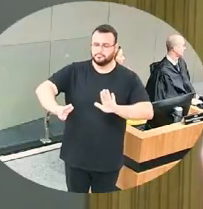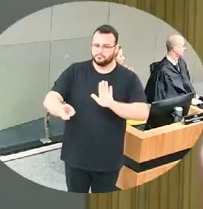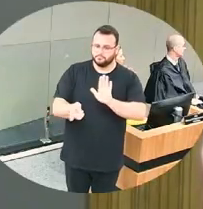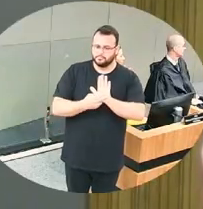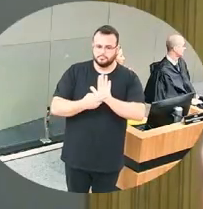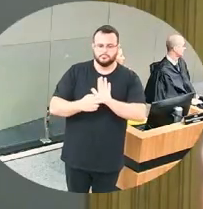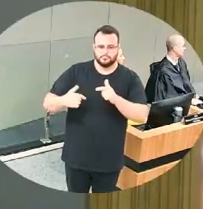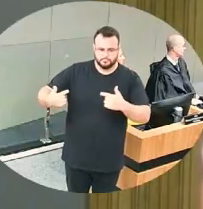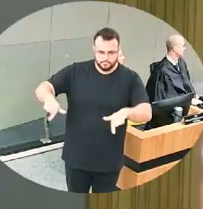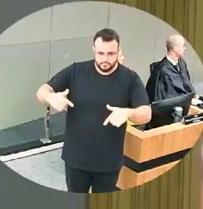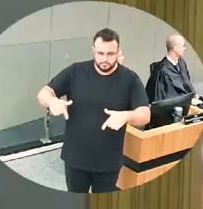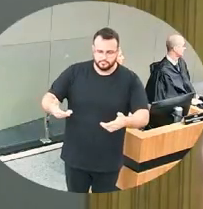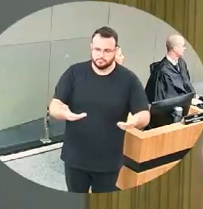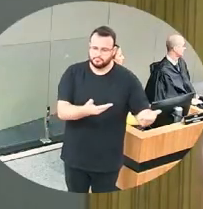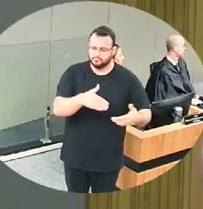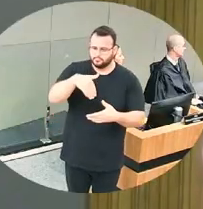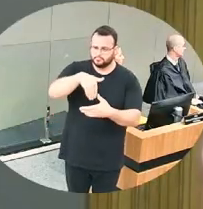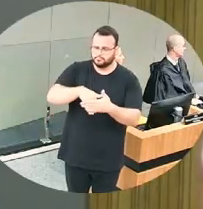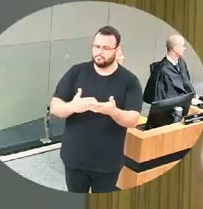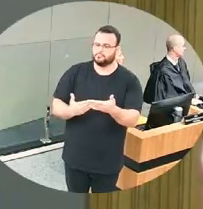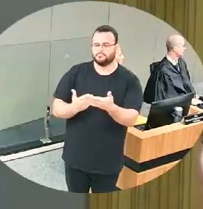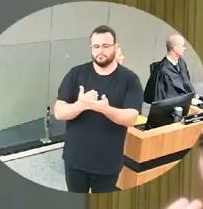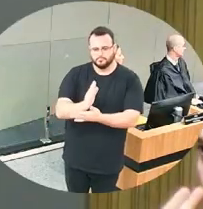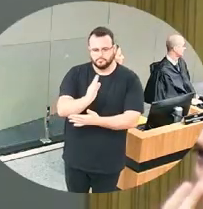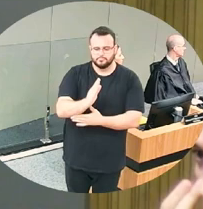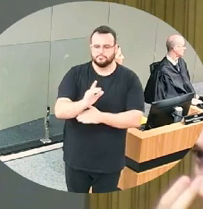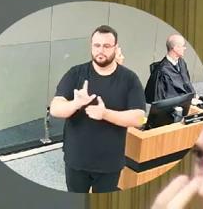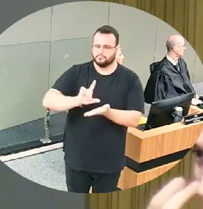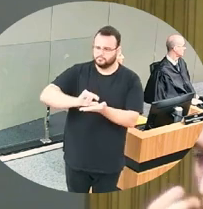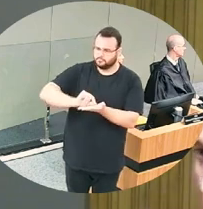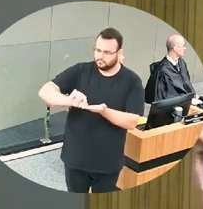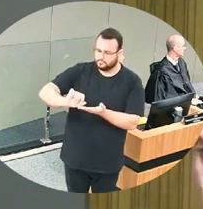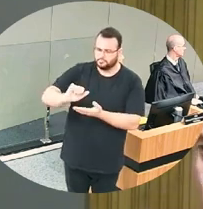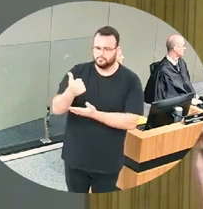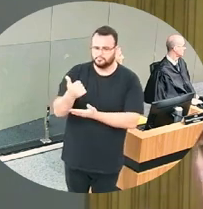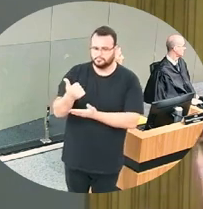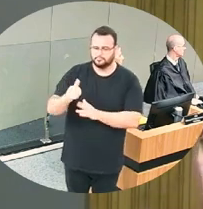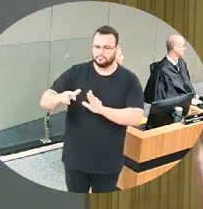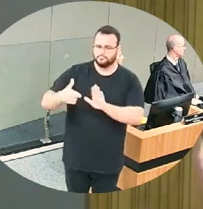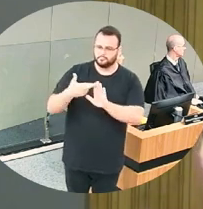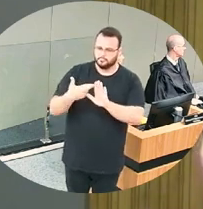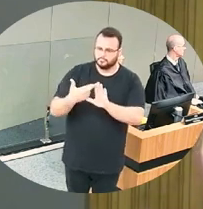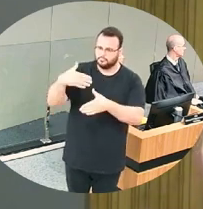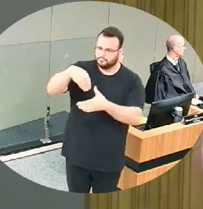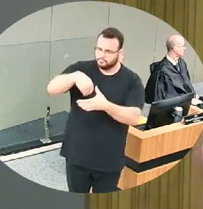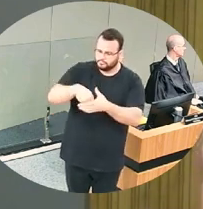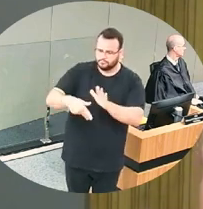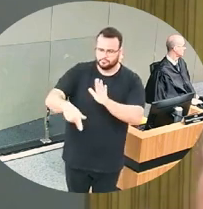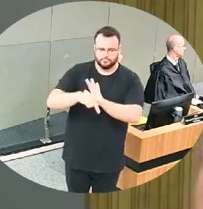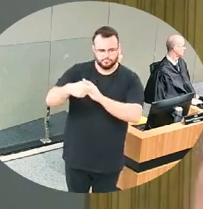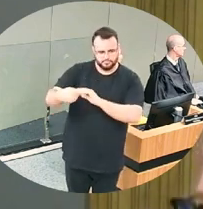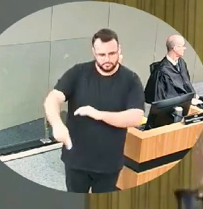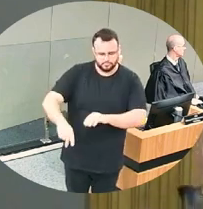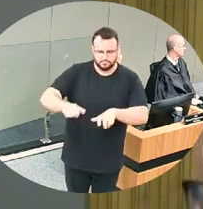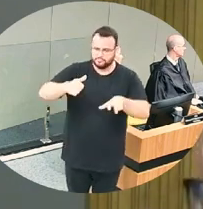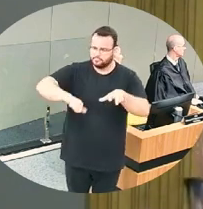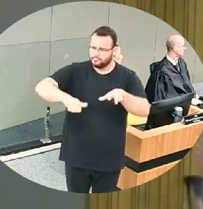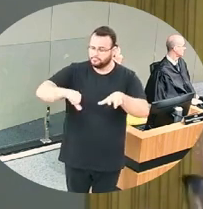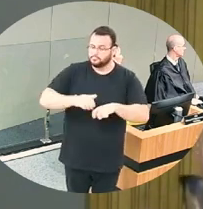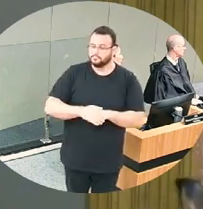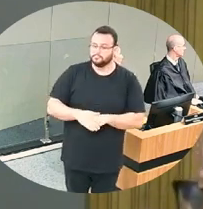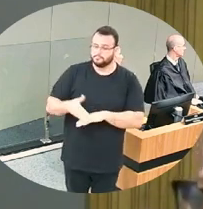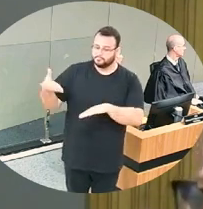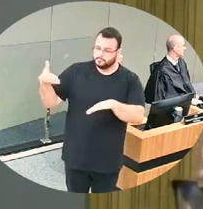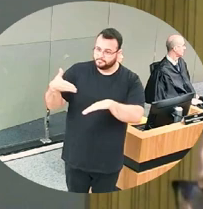o exercício do cargo para o qual foi eleito na forma do artigo 11 do Regimento Interno deste tribunal autorizou o